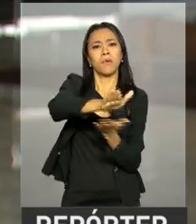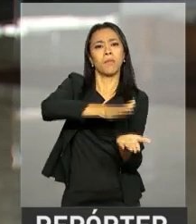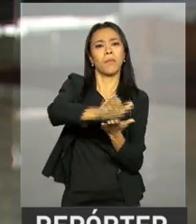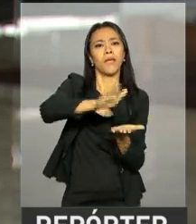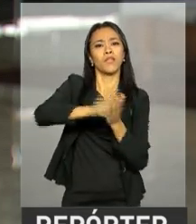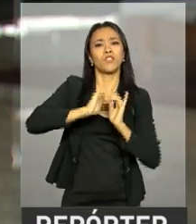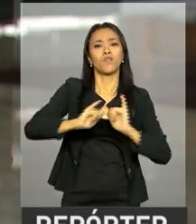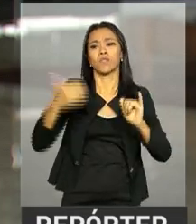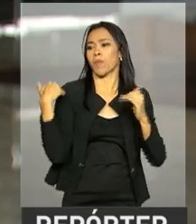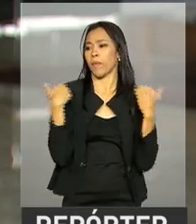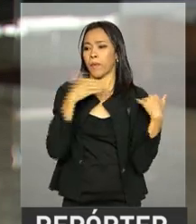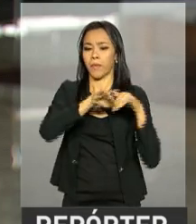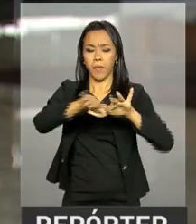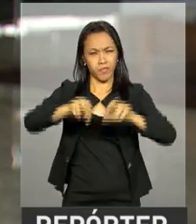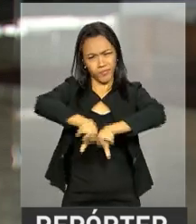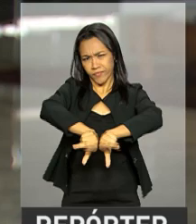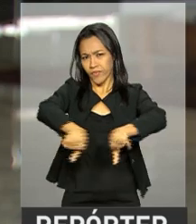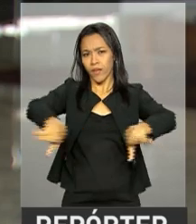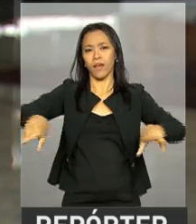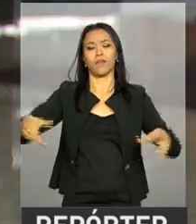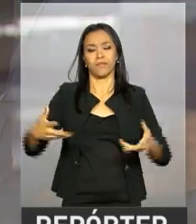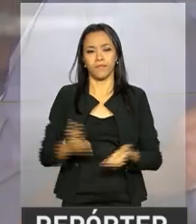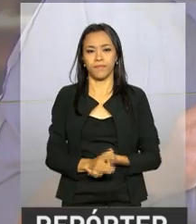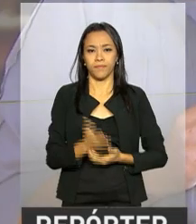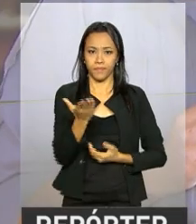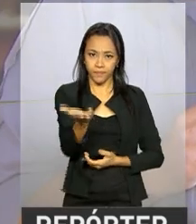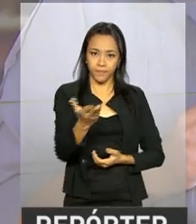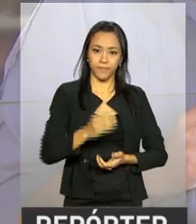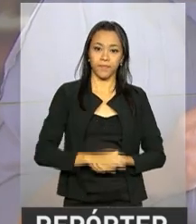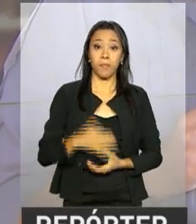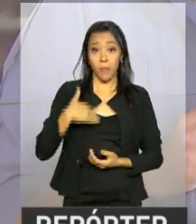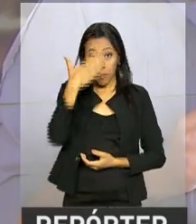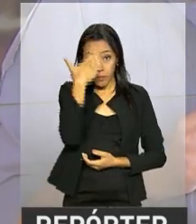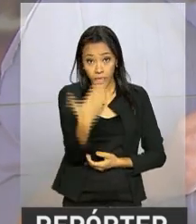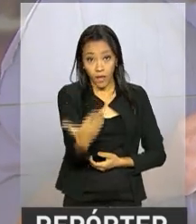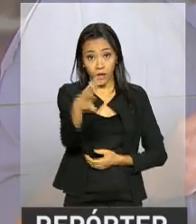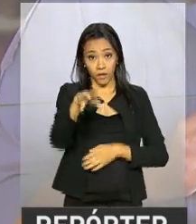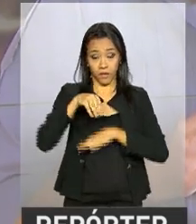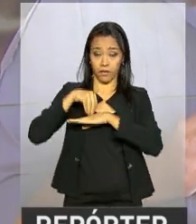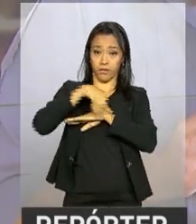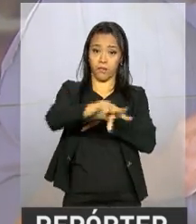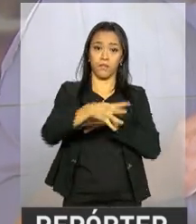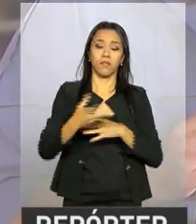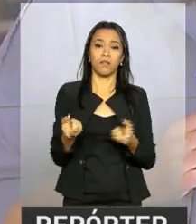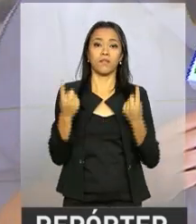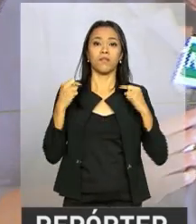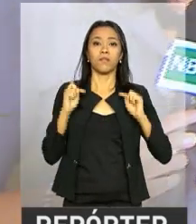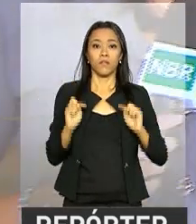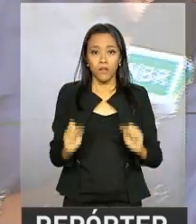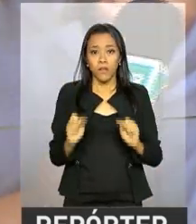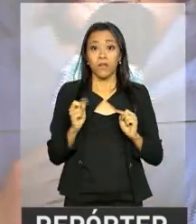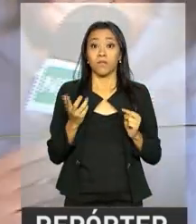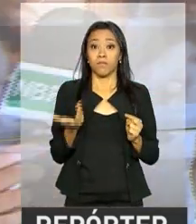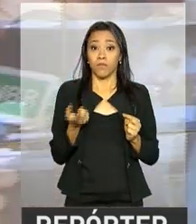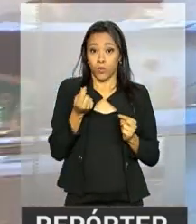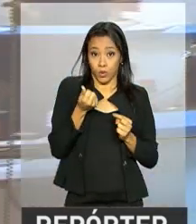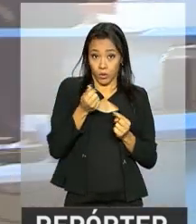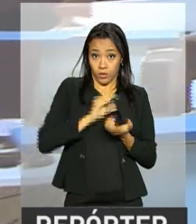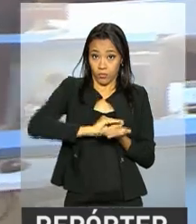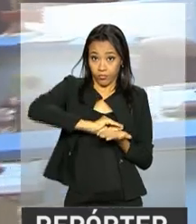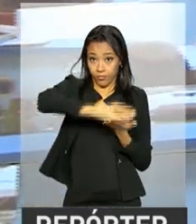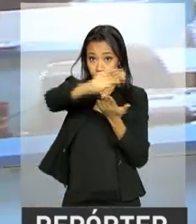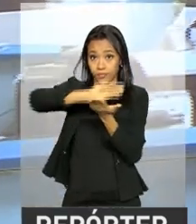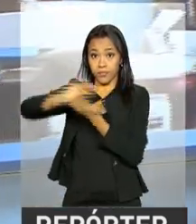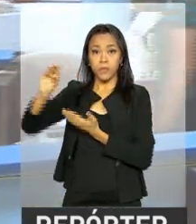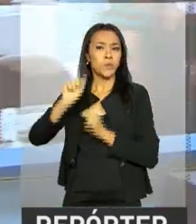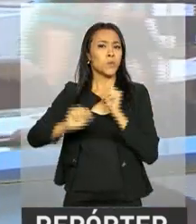alimentos entre outros Leandro é com você suas informações aí do Palácio e olha o repasse aos estados e municípios